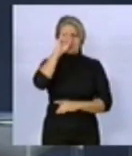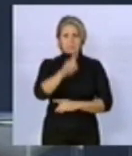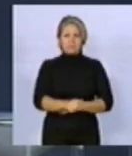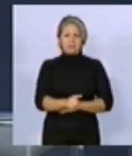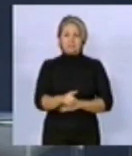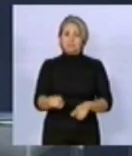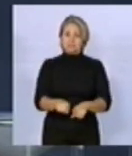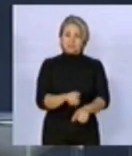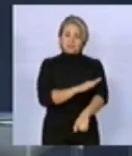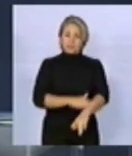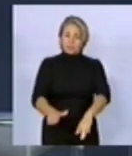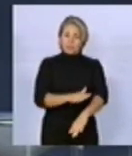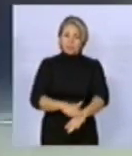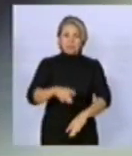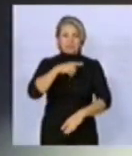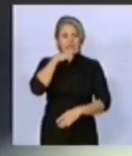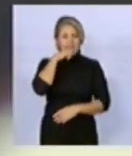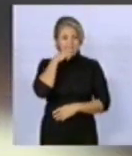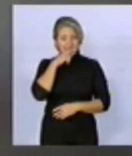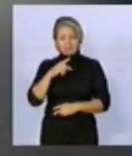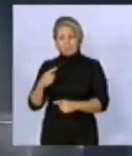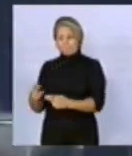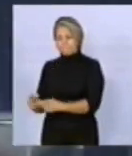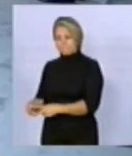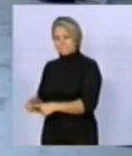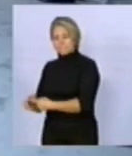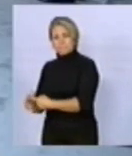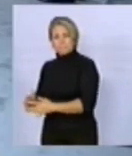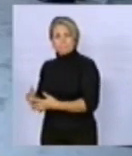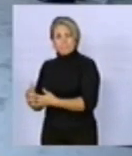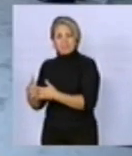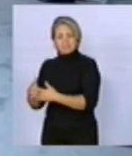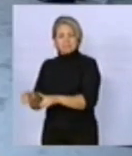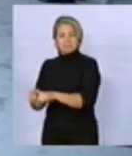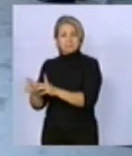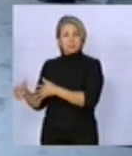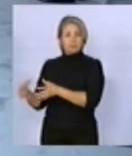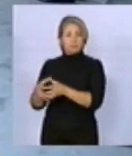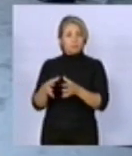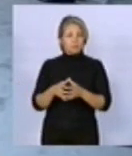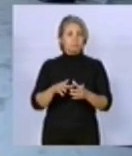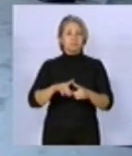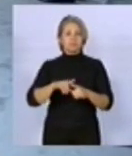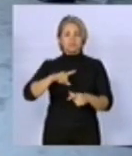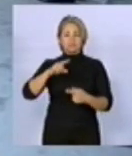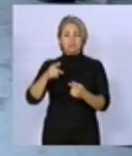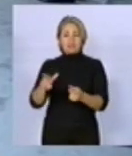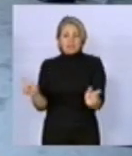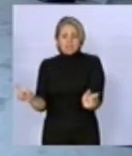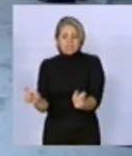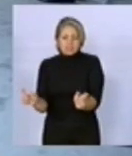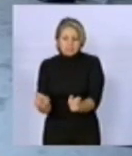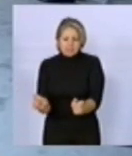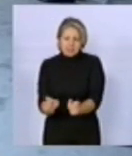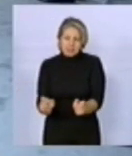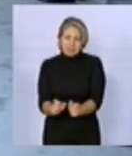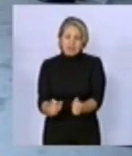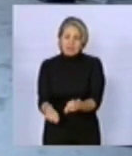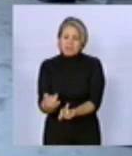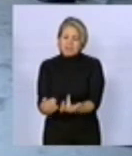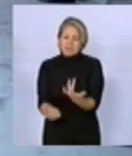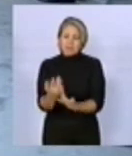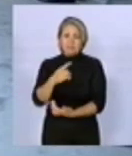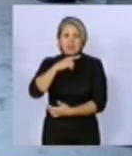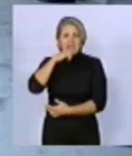mecanizada pra mim o maior exemplo de determinação do setor e eliminar gradativamente a queima de cana é o